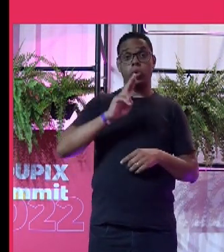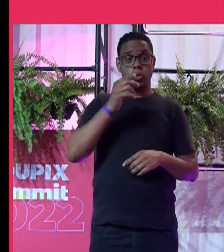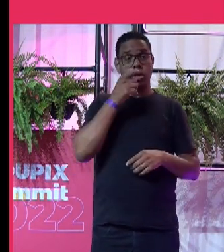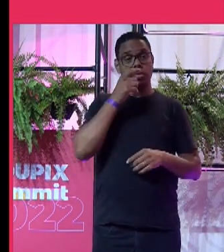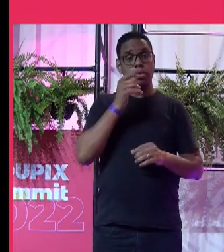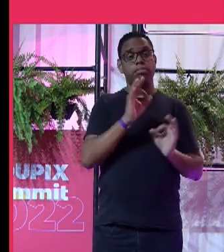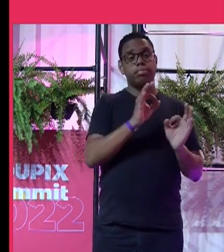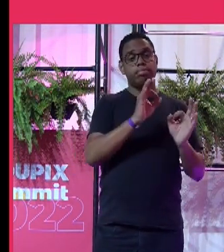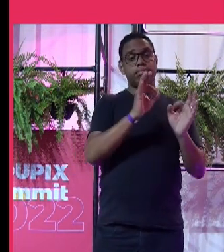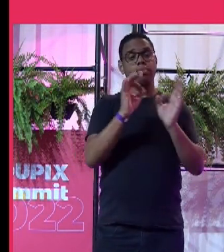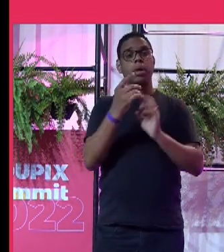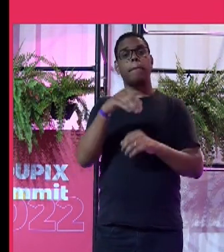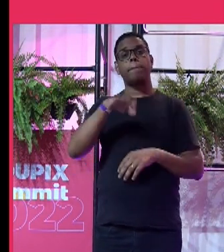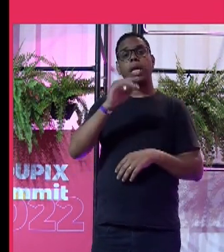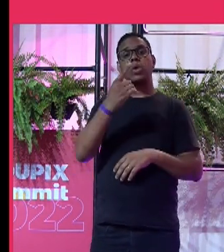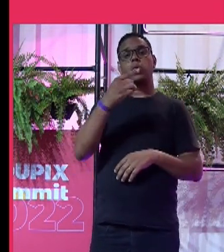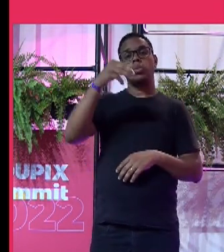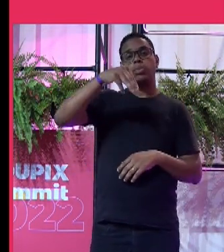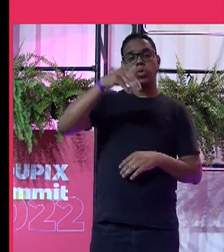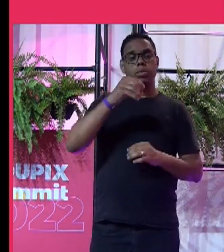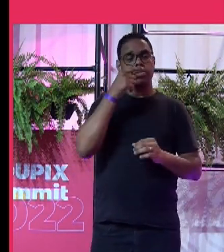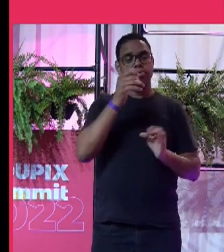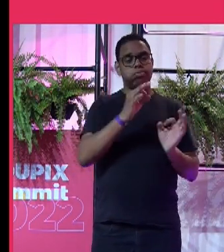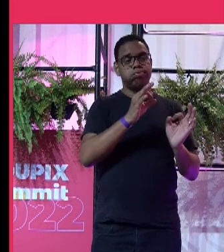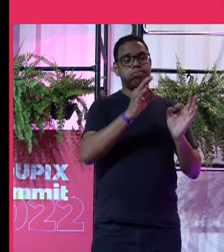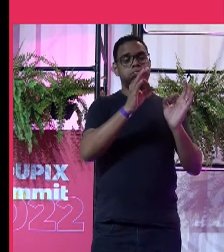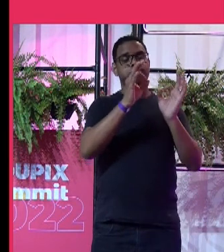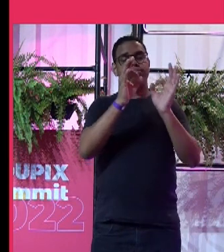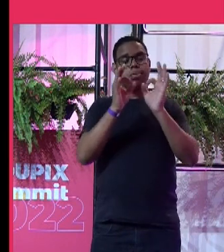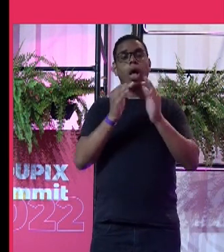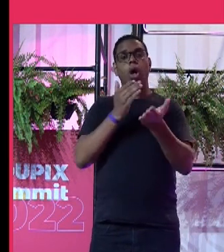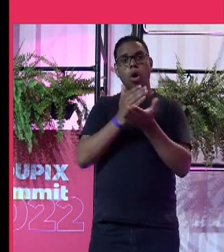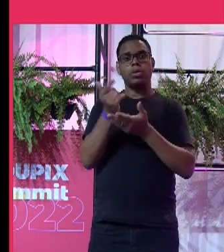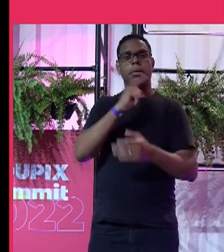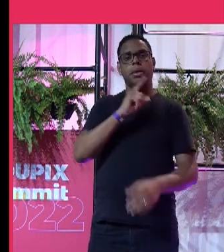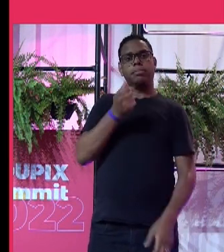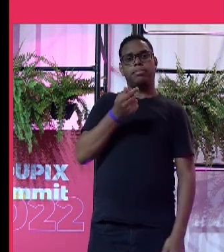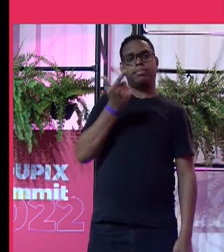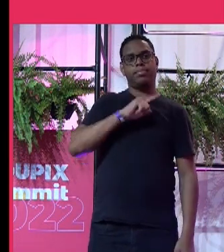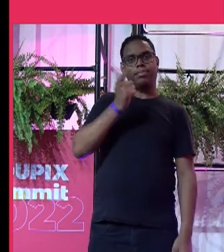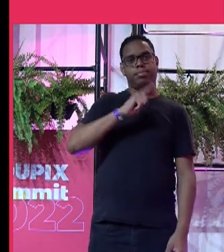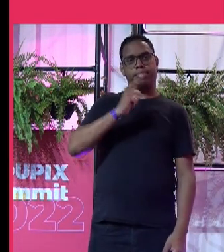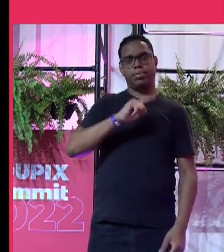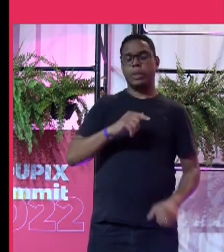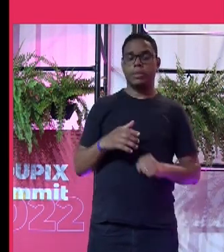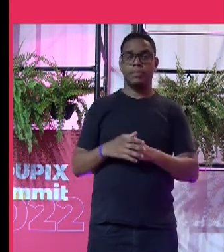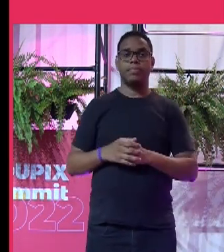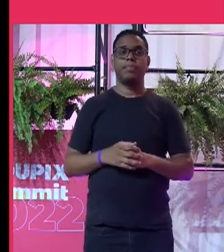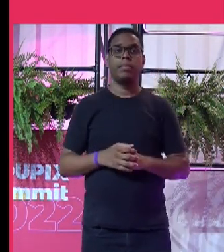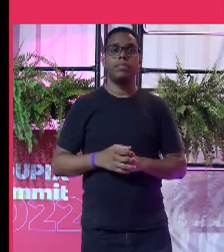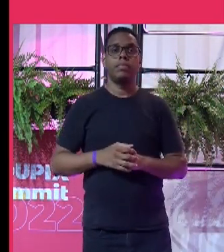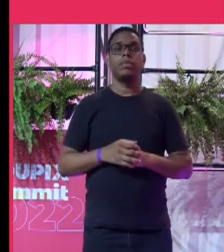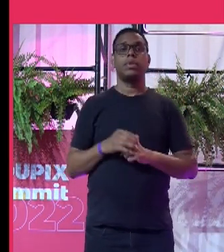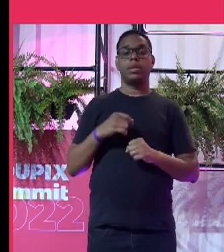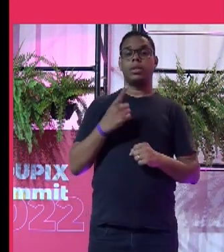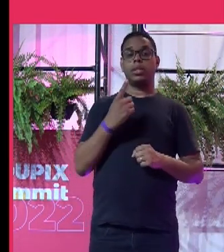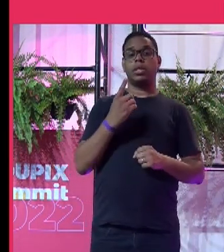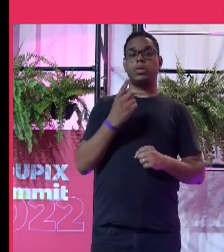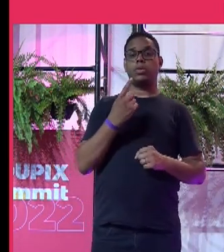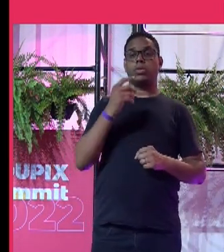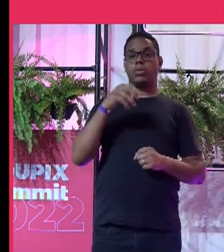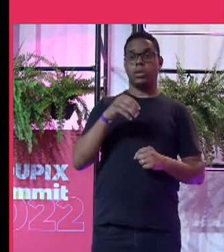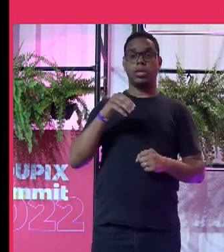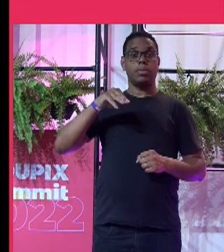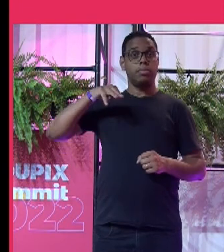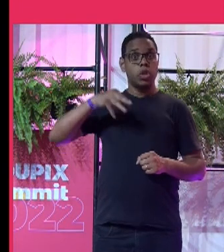ficar a mais de um minuto dentro do vídeo para ele ser monetizável para o criador de conteúdo. Isso quer dizer que ele fez 177